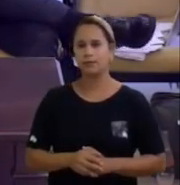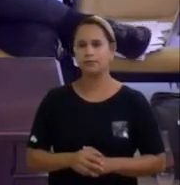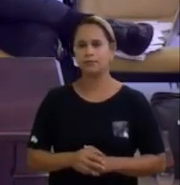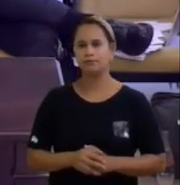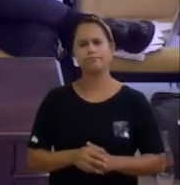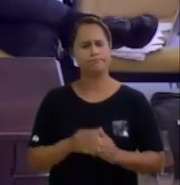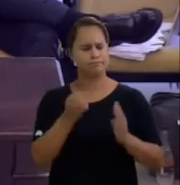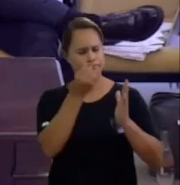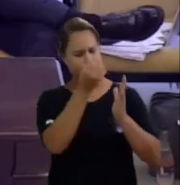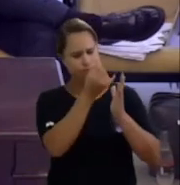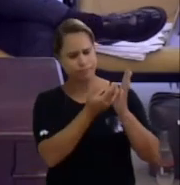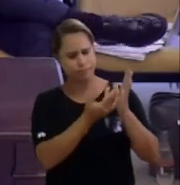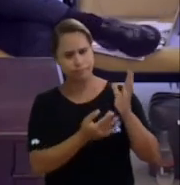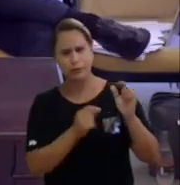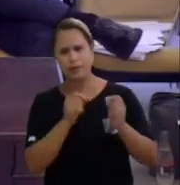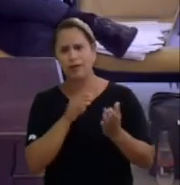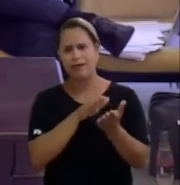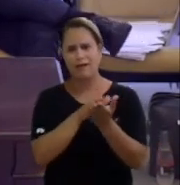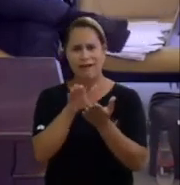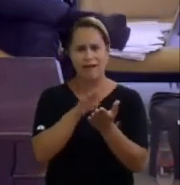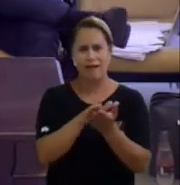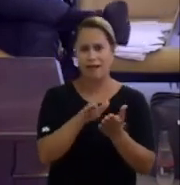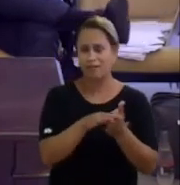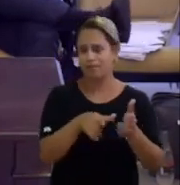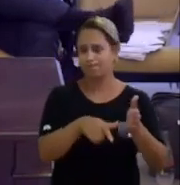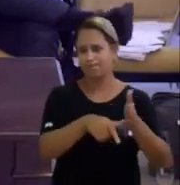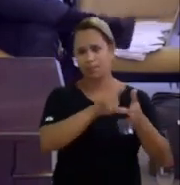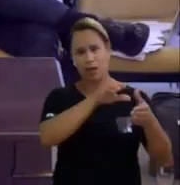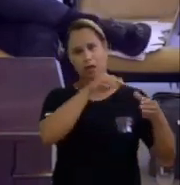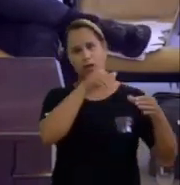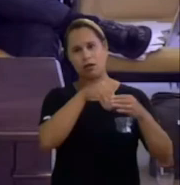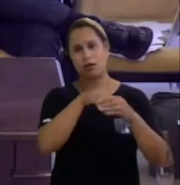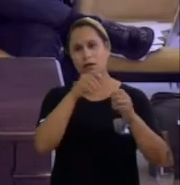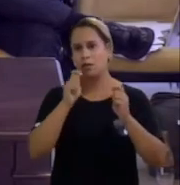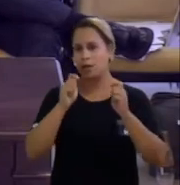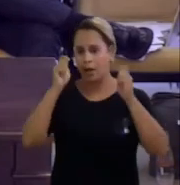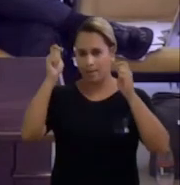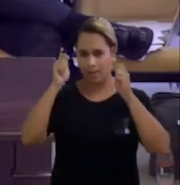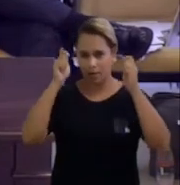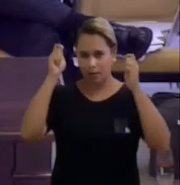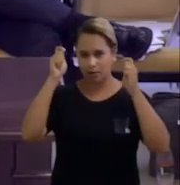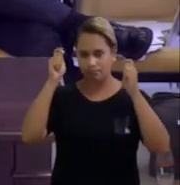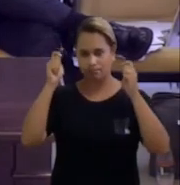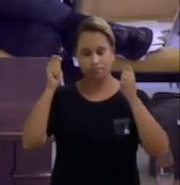tipicamente eleitoral de pré-campanha, eu não sei o que é.